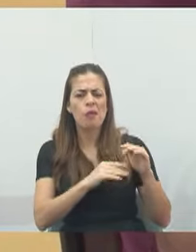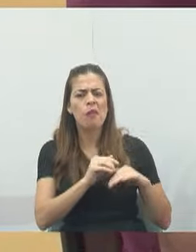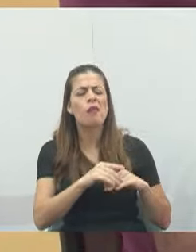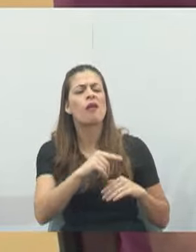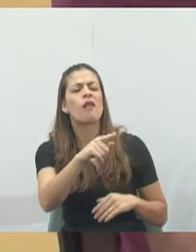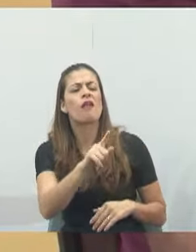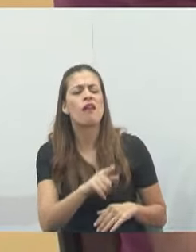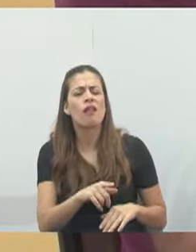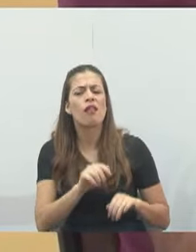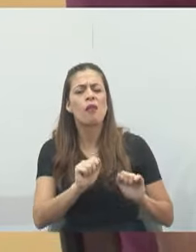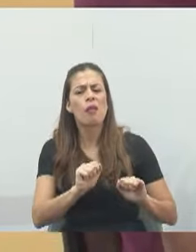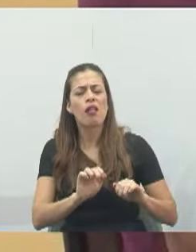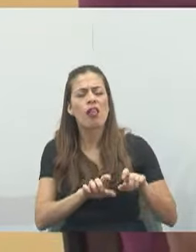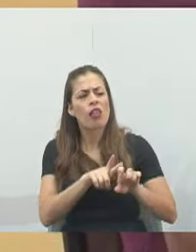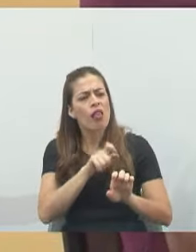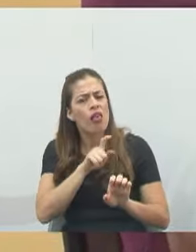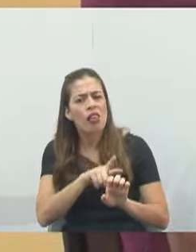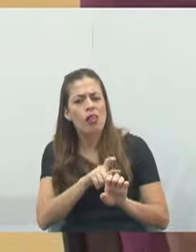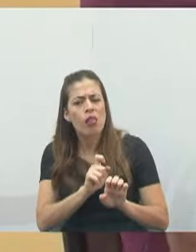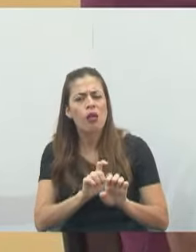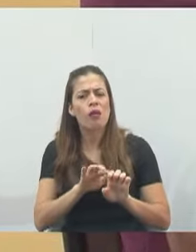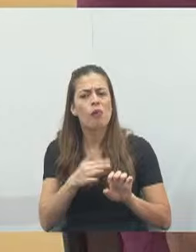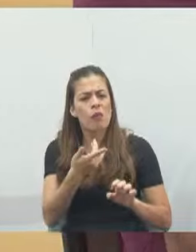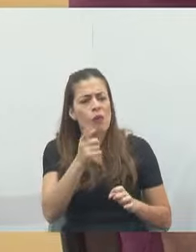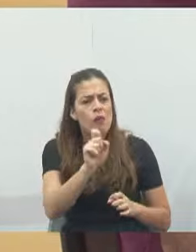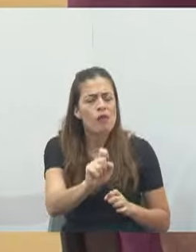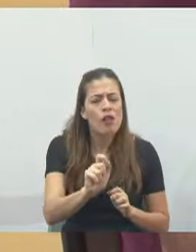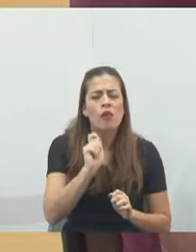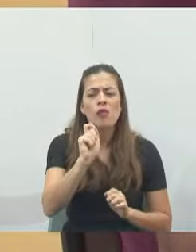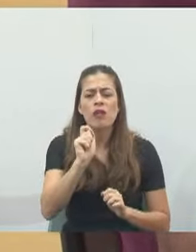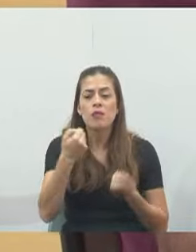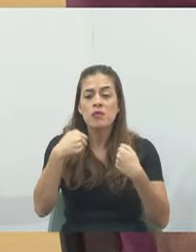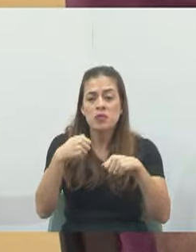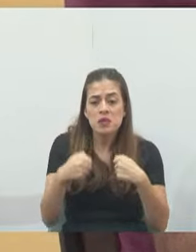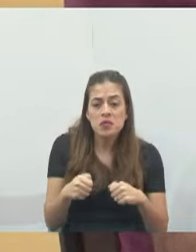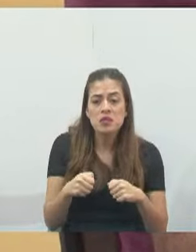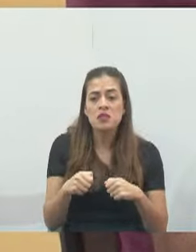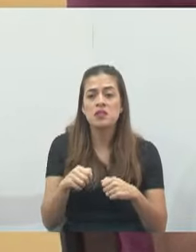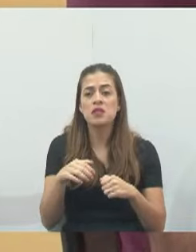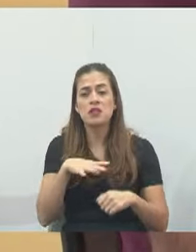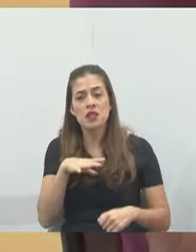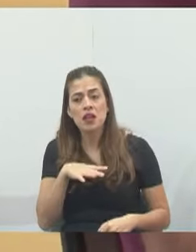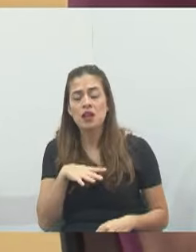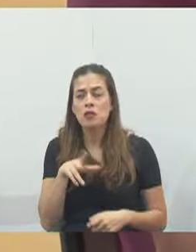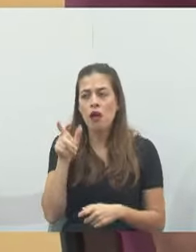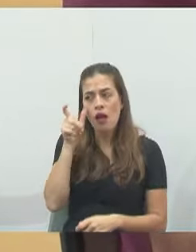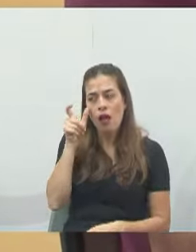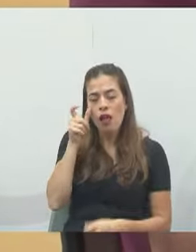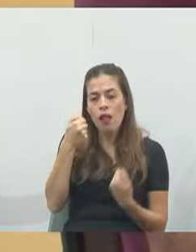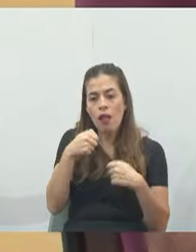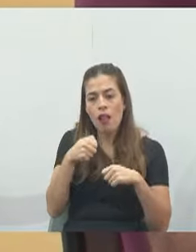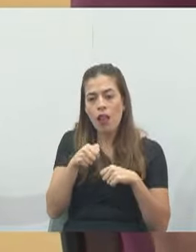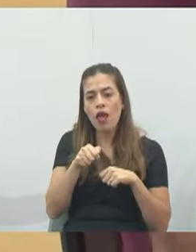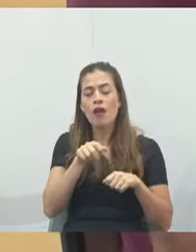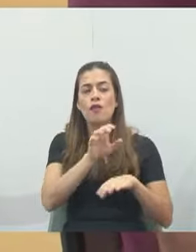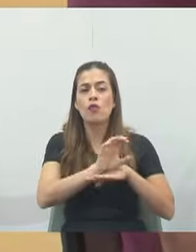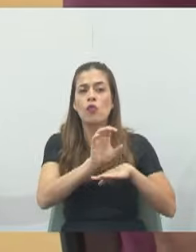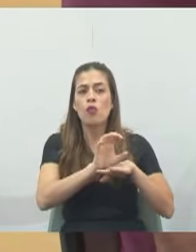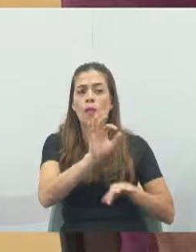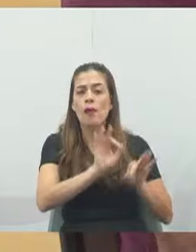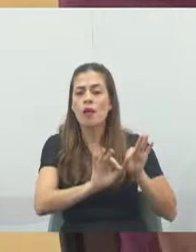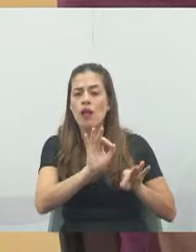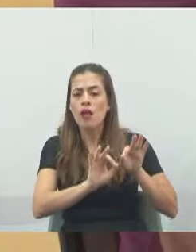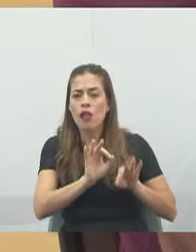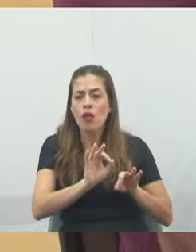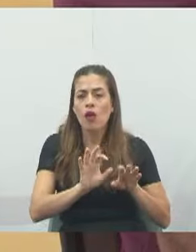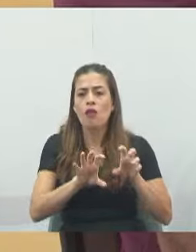cara, você tem tudo para ser um empreendedor, a gente tem que ver o que precisa na cidade. A gente observou que a cidade precisava de curso preparatório, de formação, porque